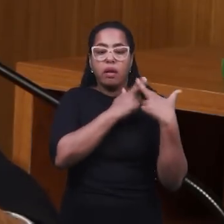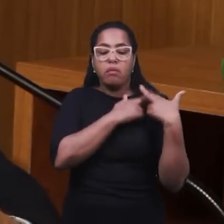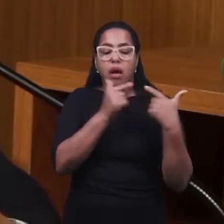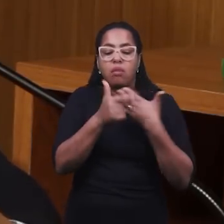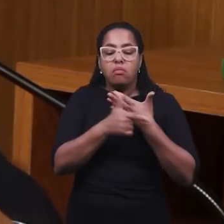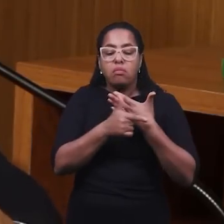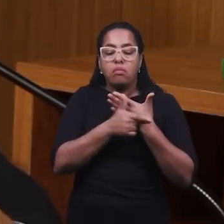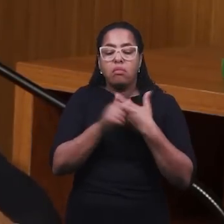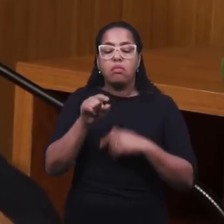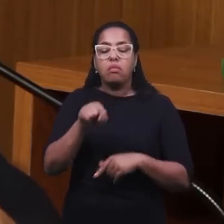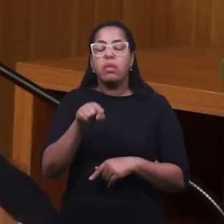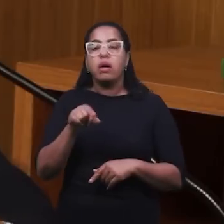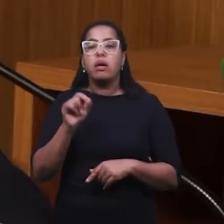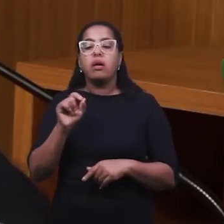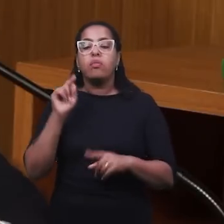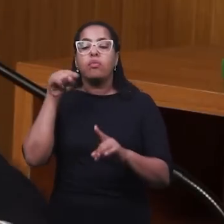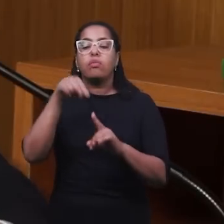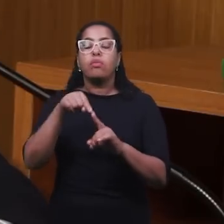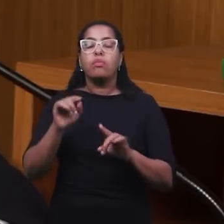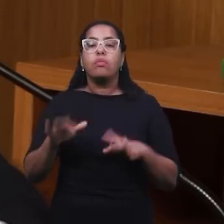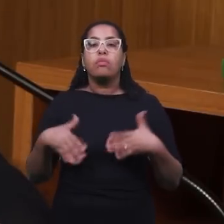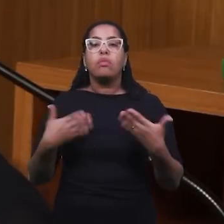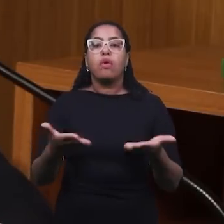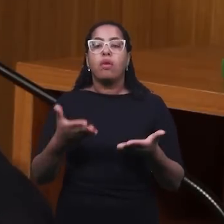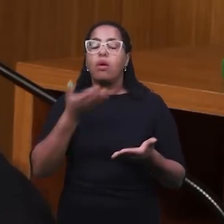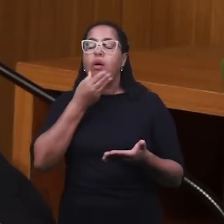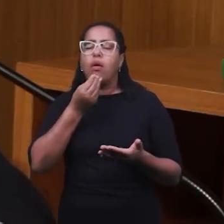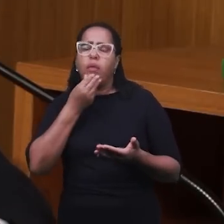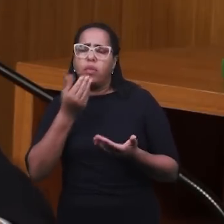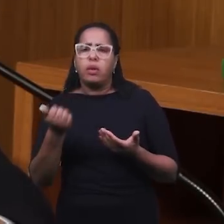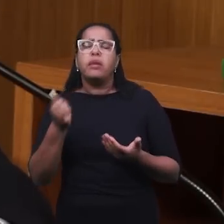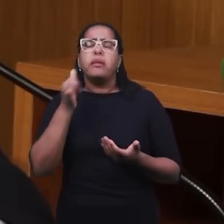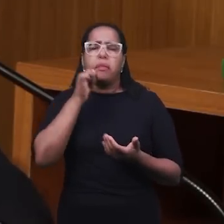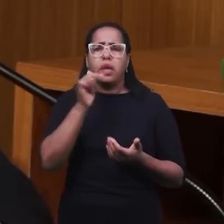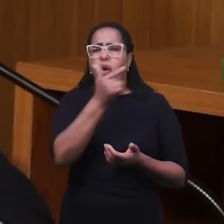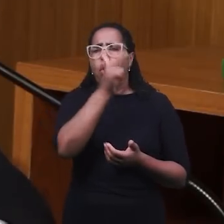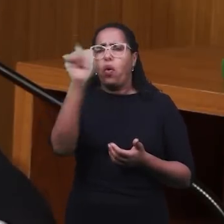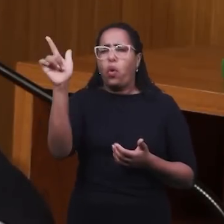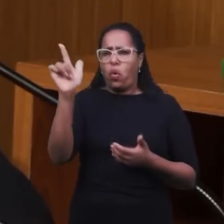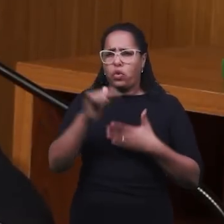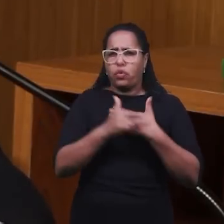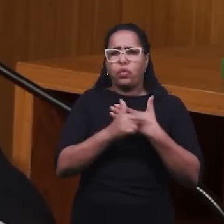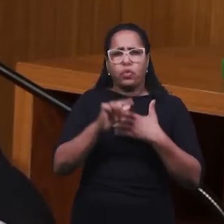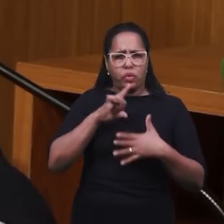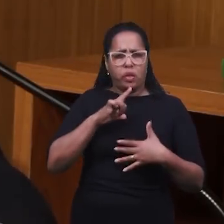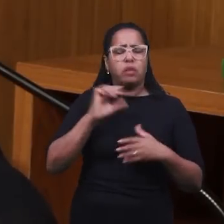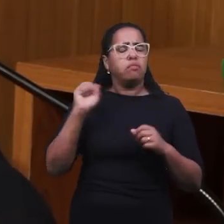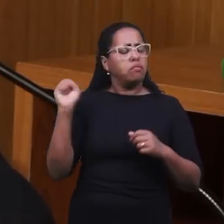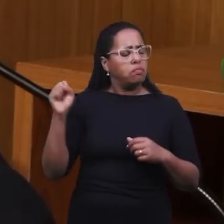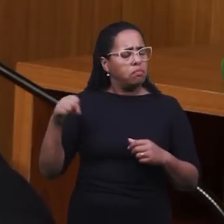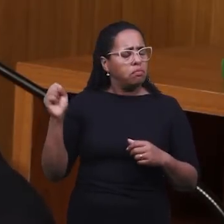nem cargos, nem profissões, funções. Então, o Espírito Santo viu que nessa